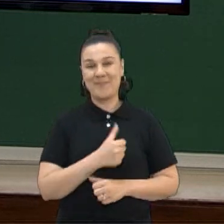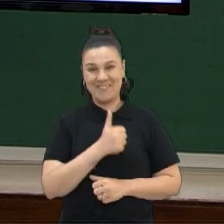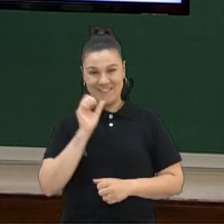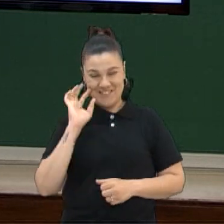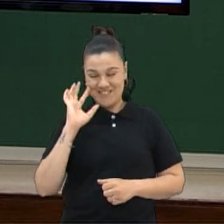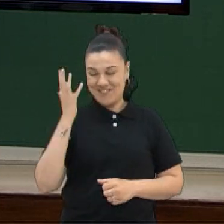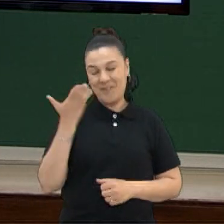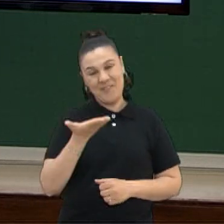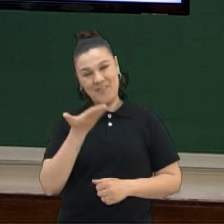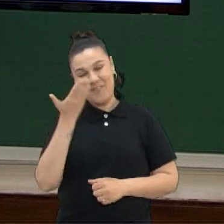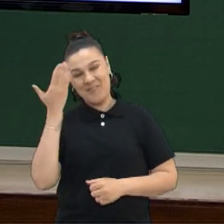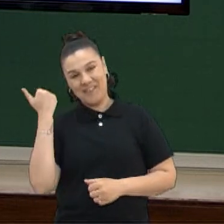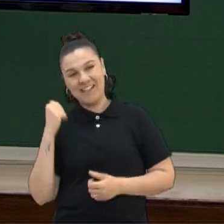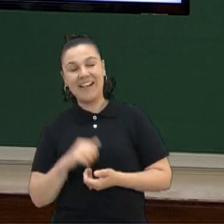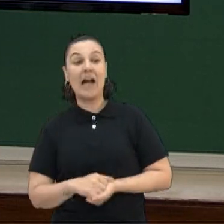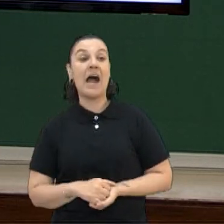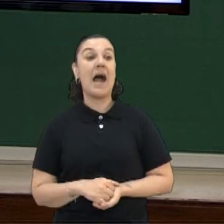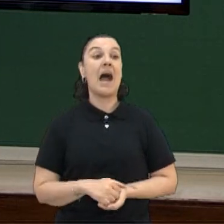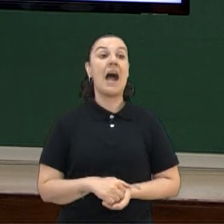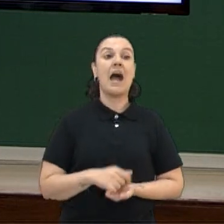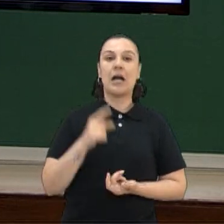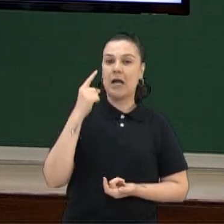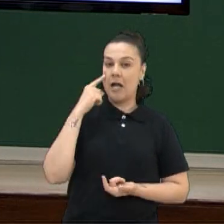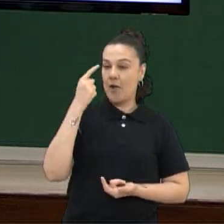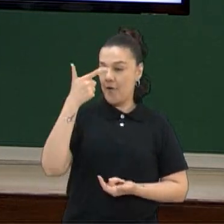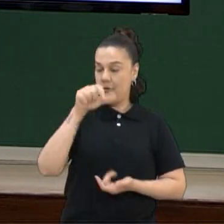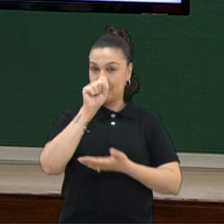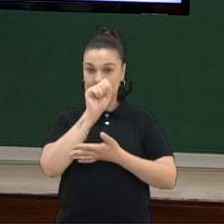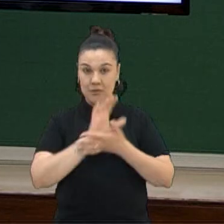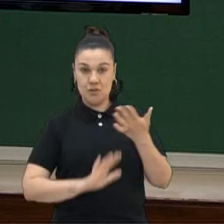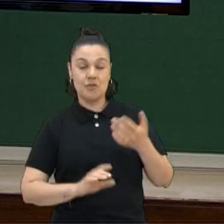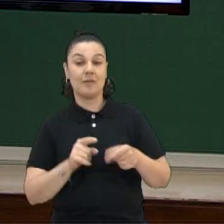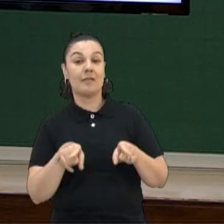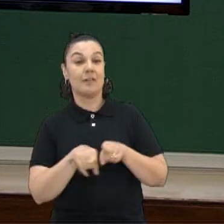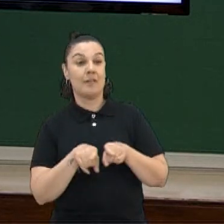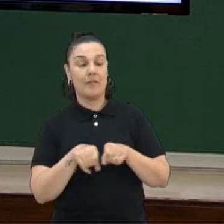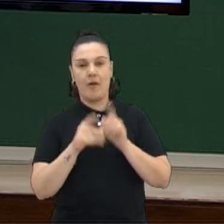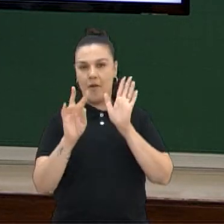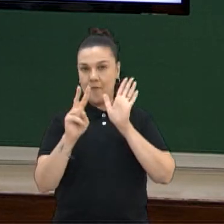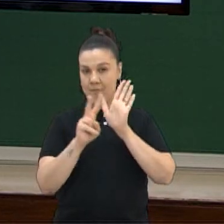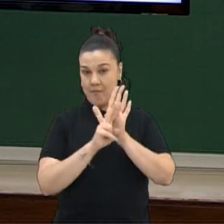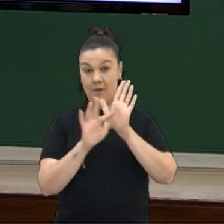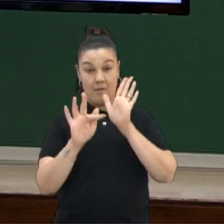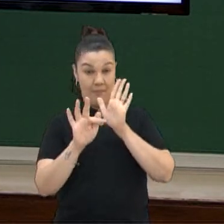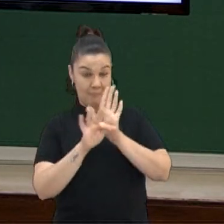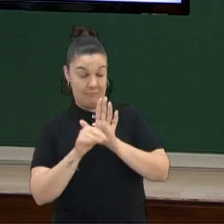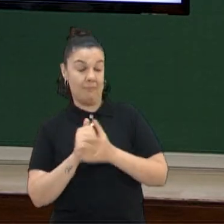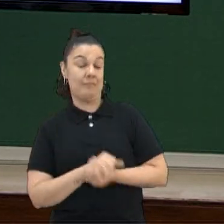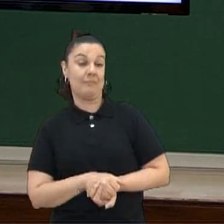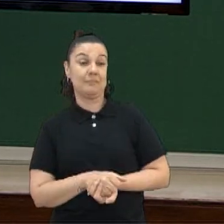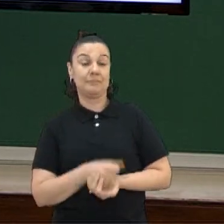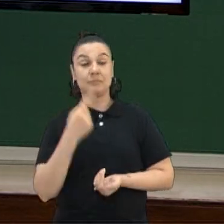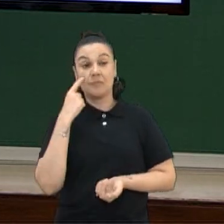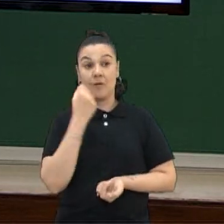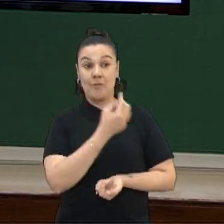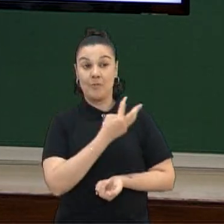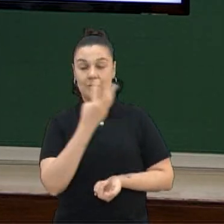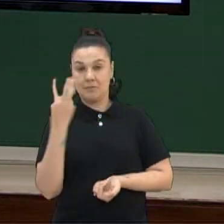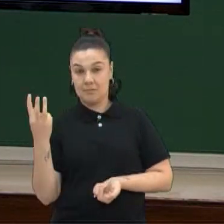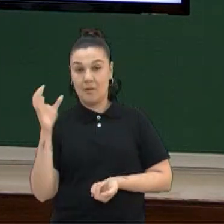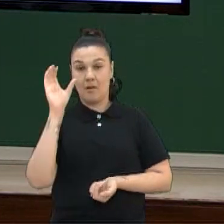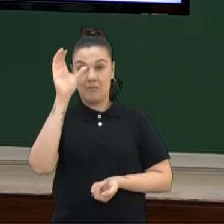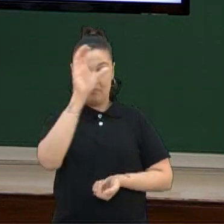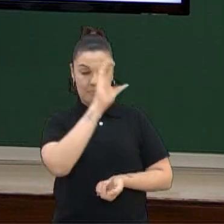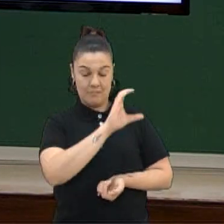galera? Maravilha? Maravilha! Ah, próximo exercício. Exercício de verdadeiro ou falso, tá? Eu tenho 3